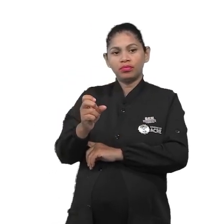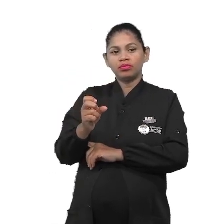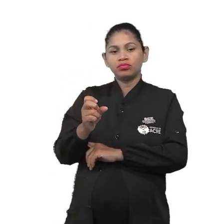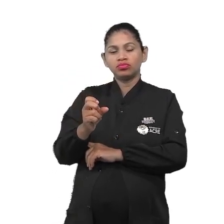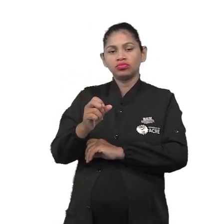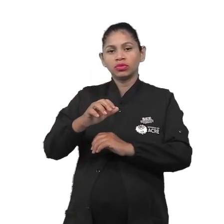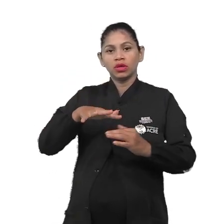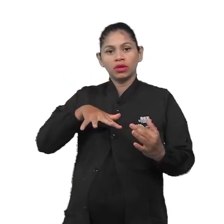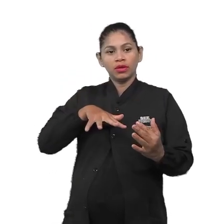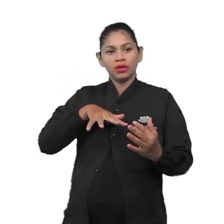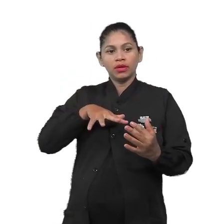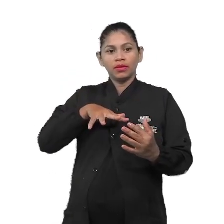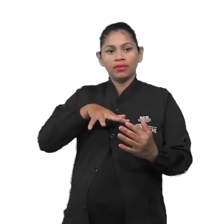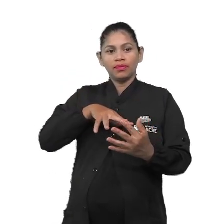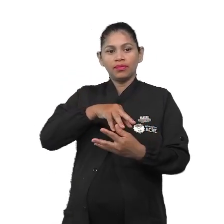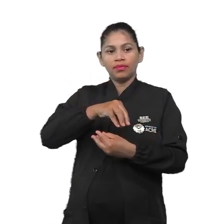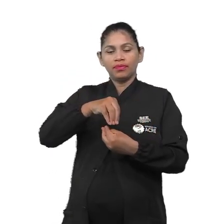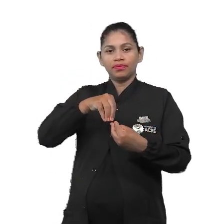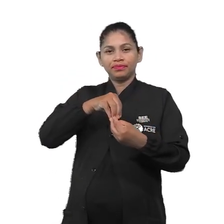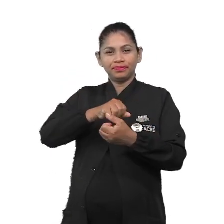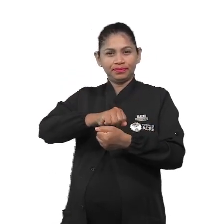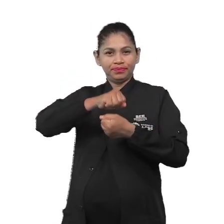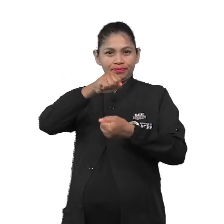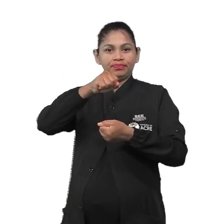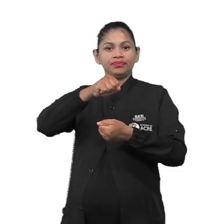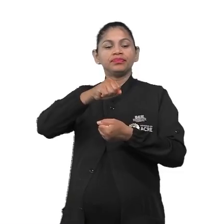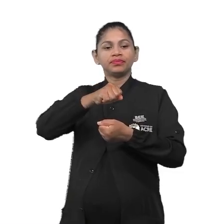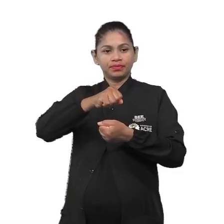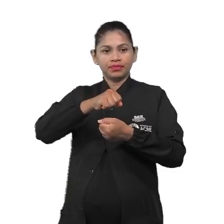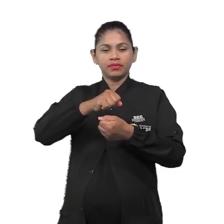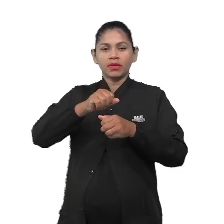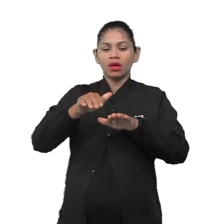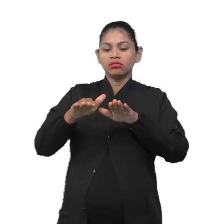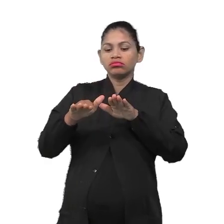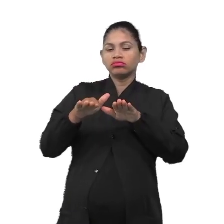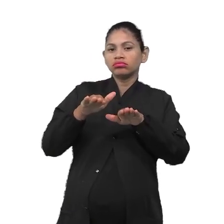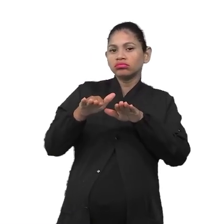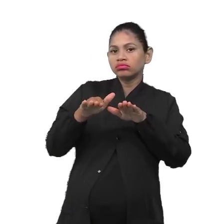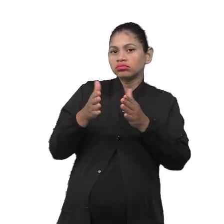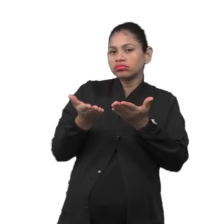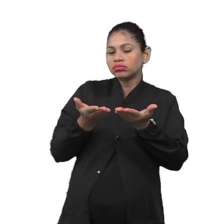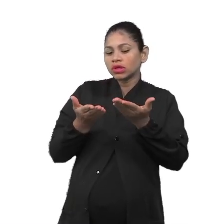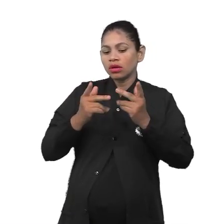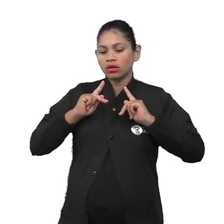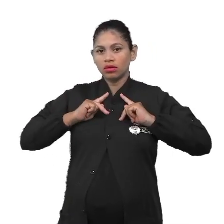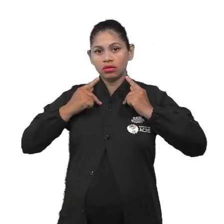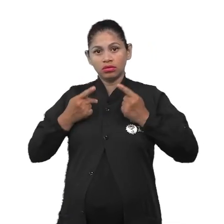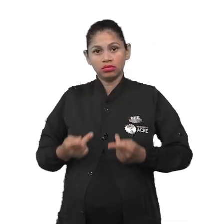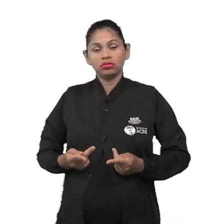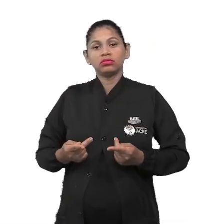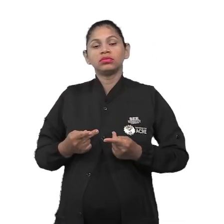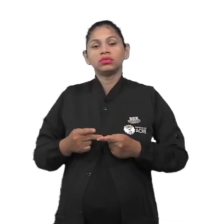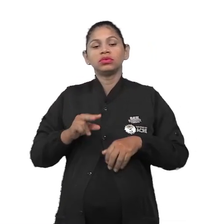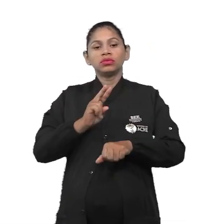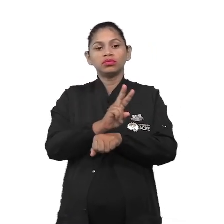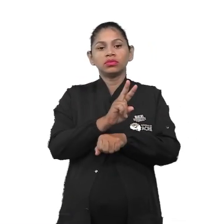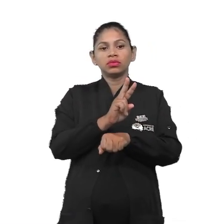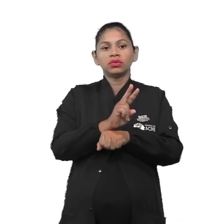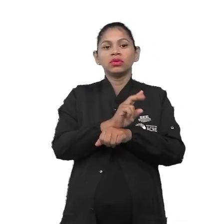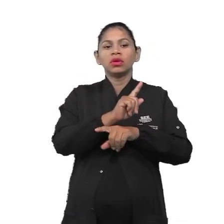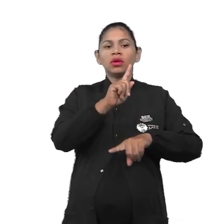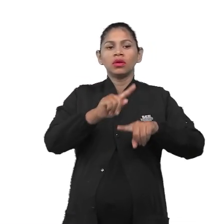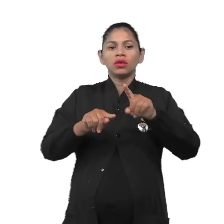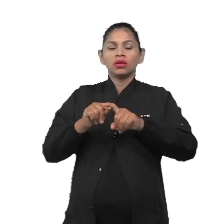sustentabilidade, que é equilibrar as necessidades humanas e a preservação dos recursos naturais para as